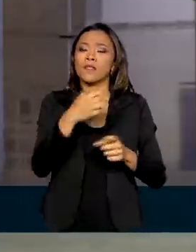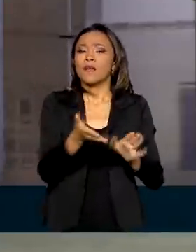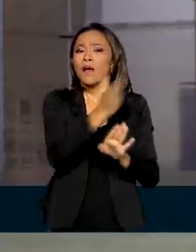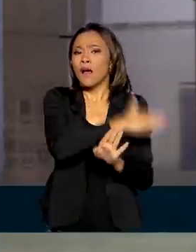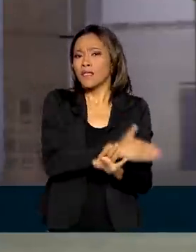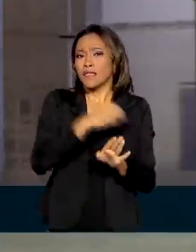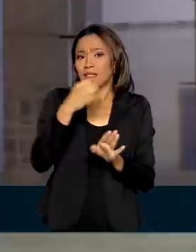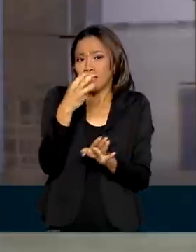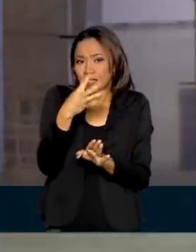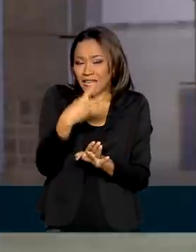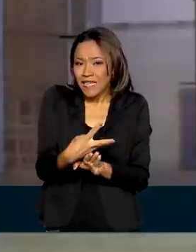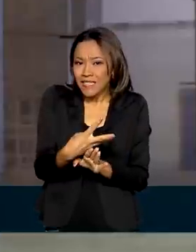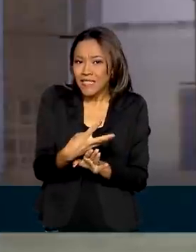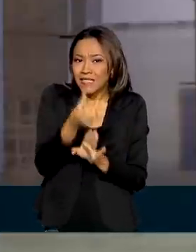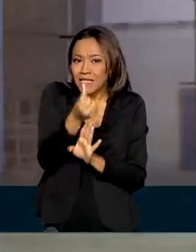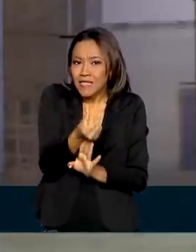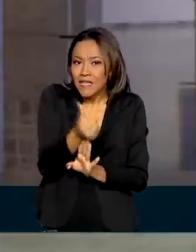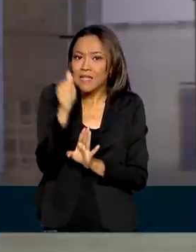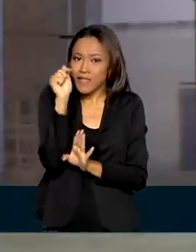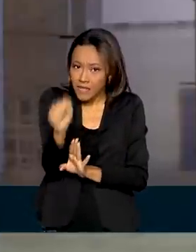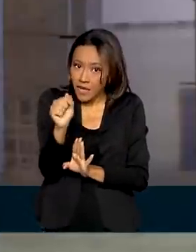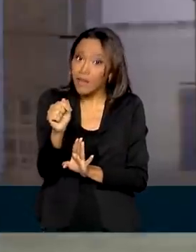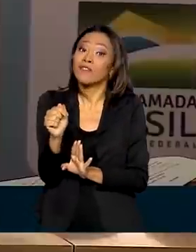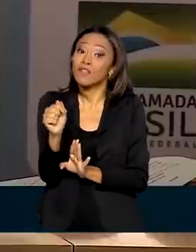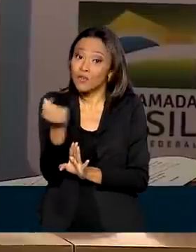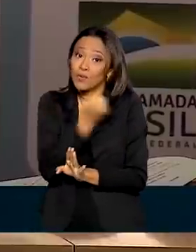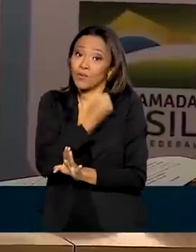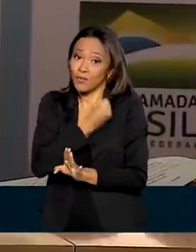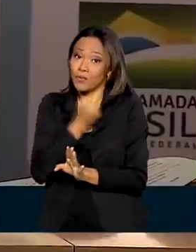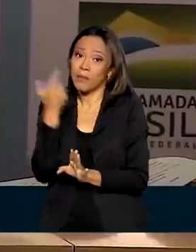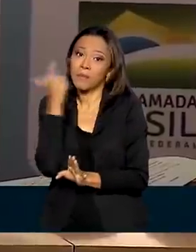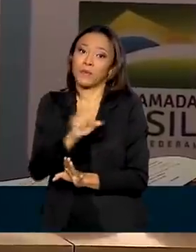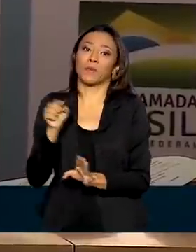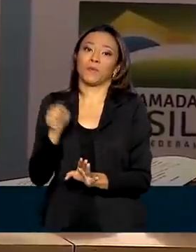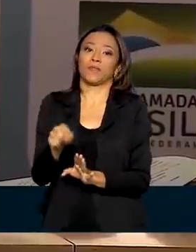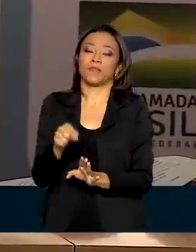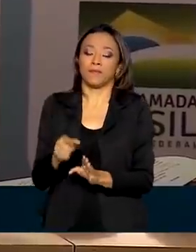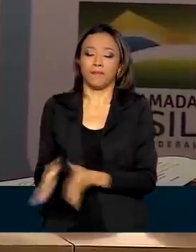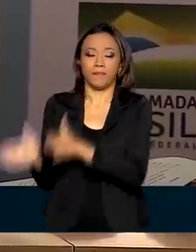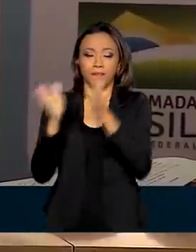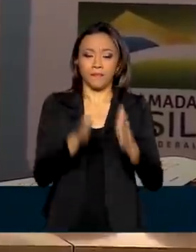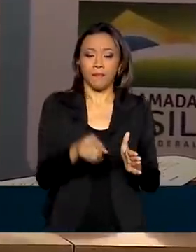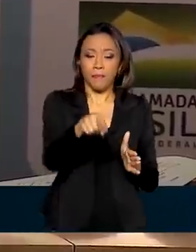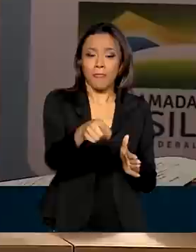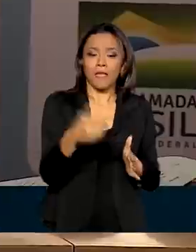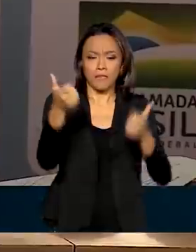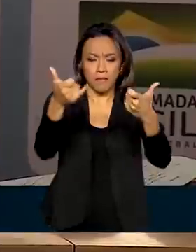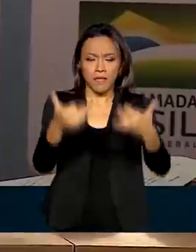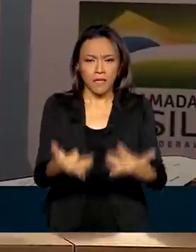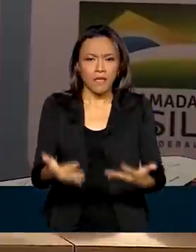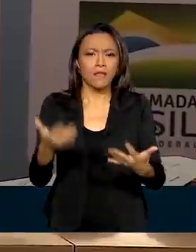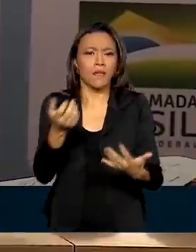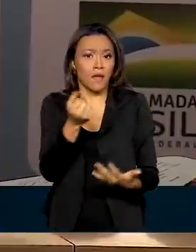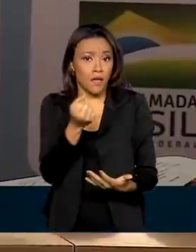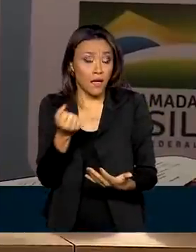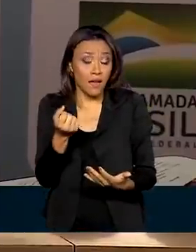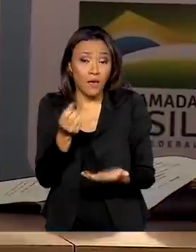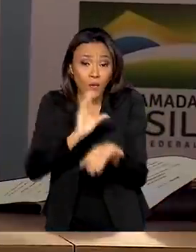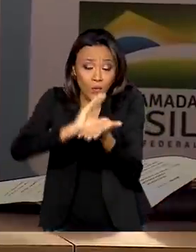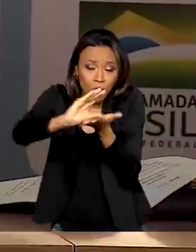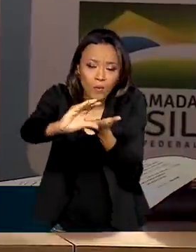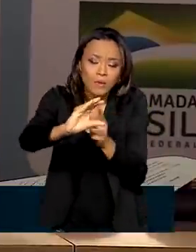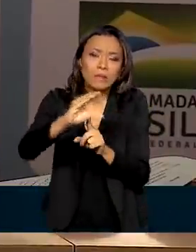367 as unidades desse tipo. É um investimento muito significativo para fortalecermos,